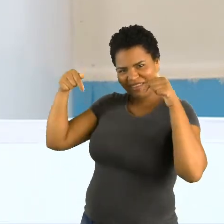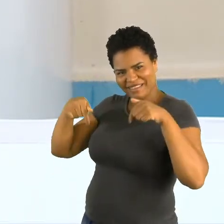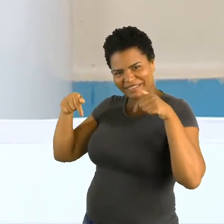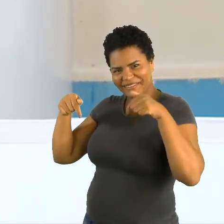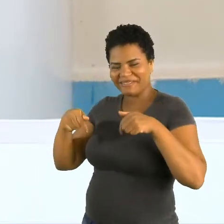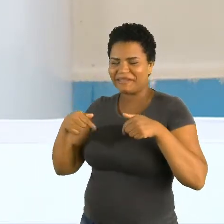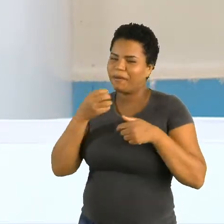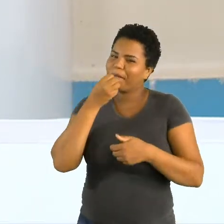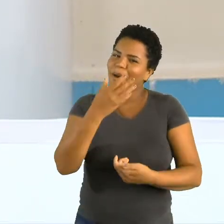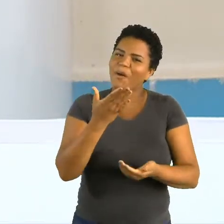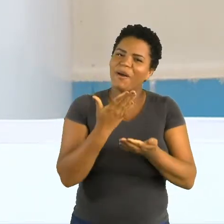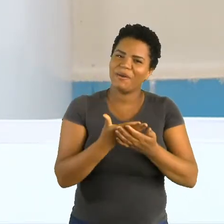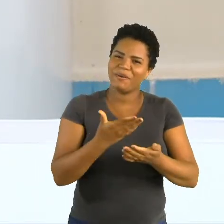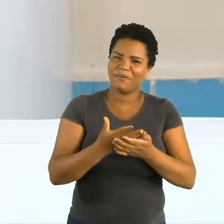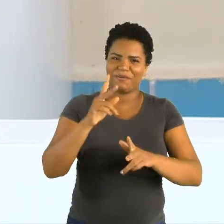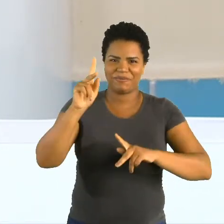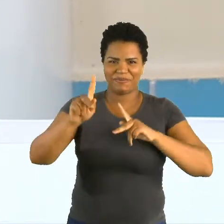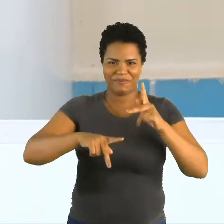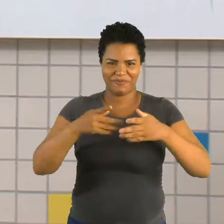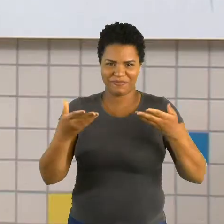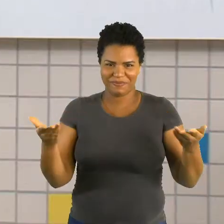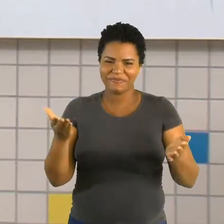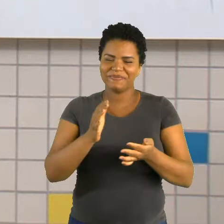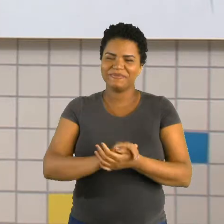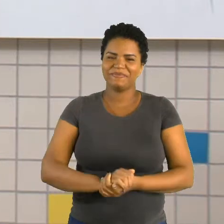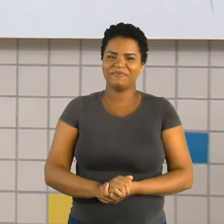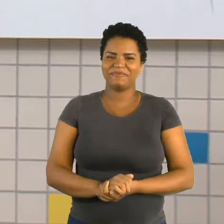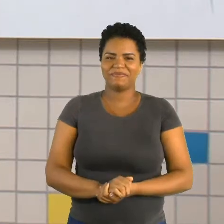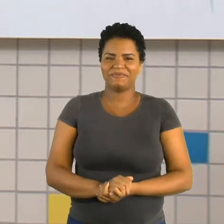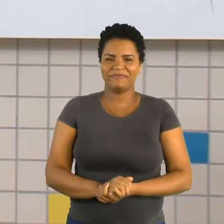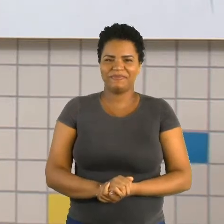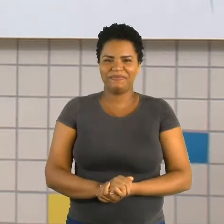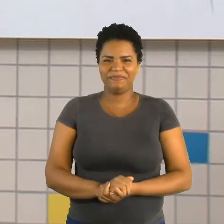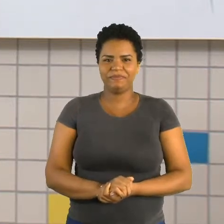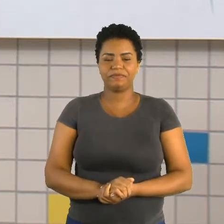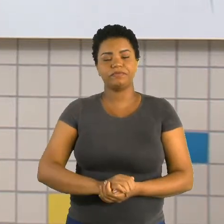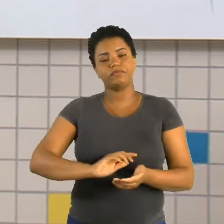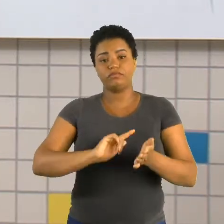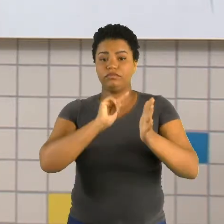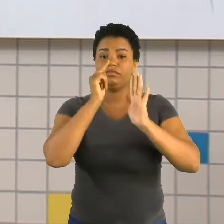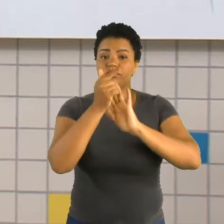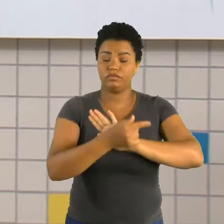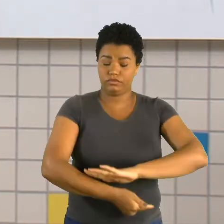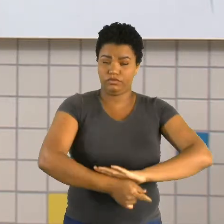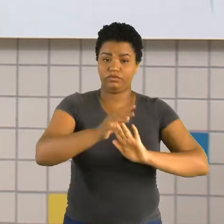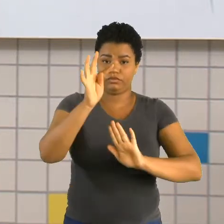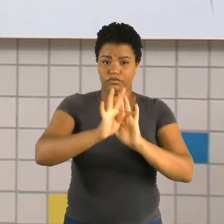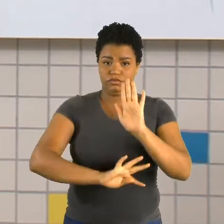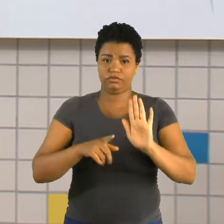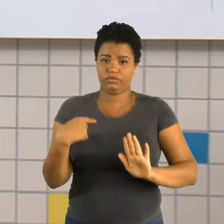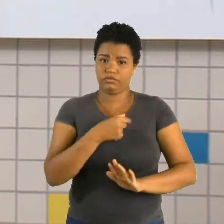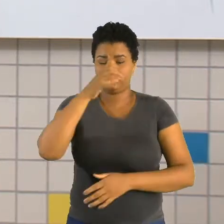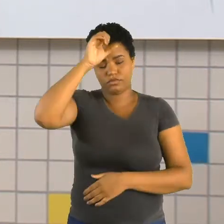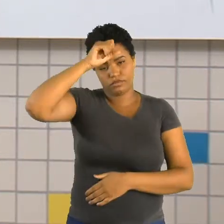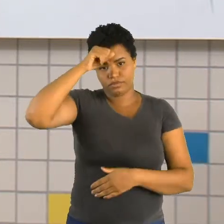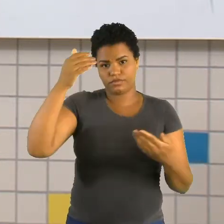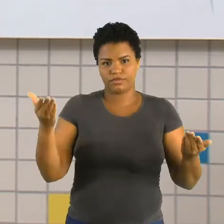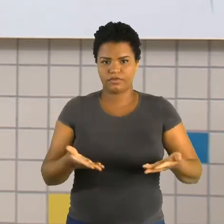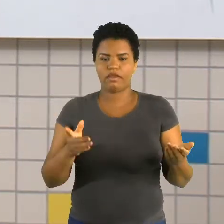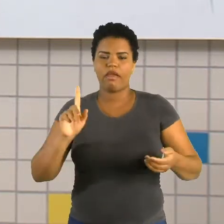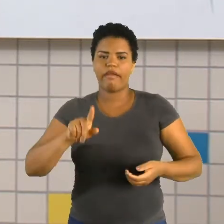aula, pessoal! O gênero textual que iremos abordar hoje é sobre